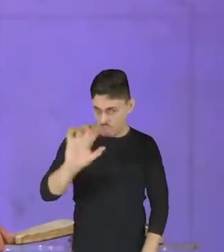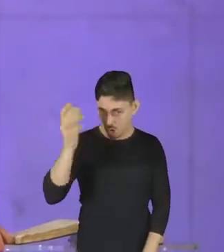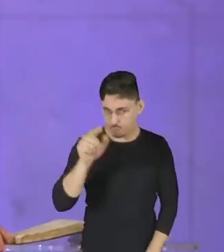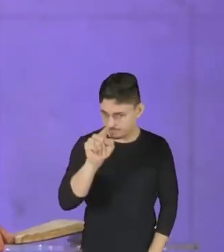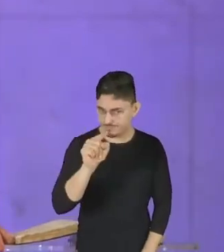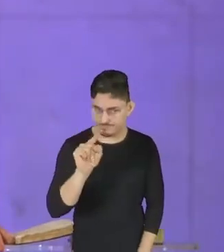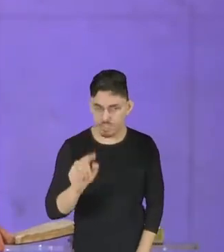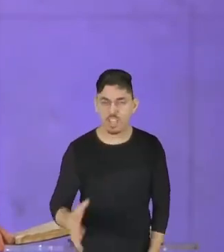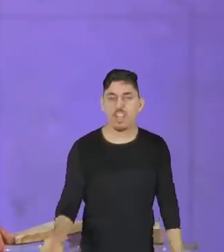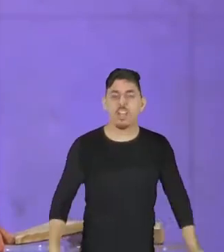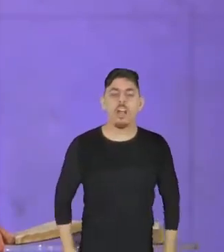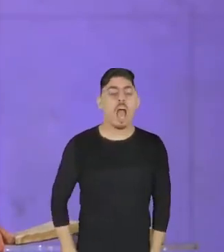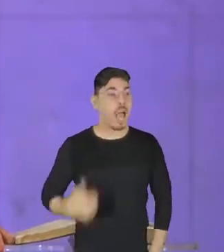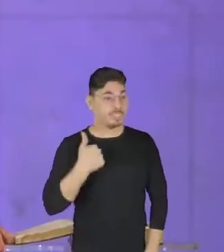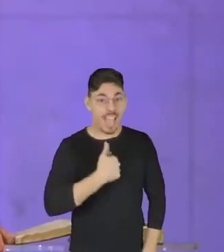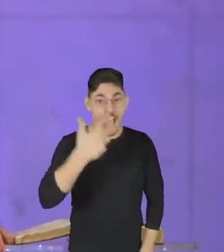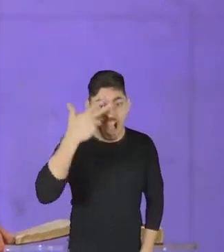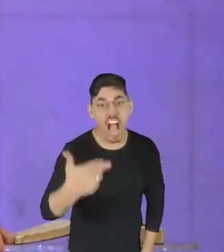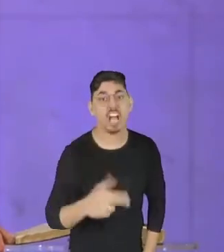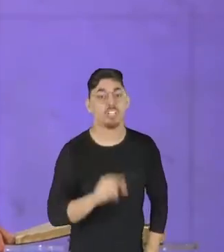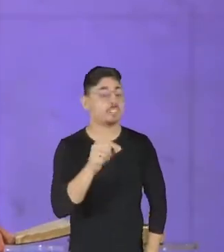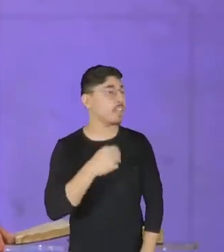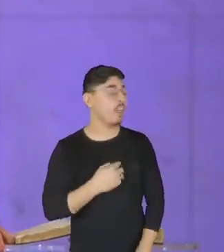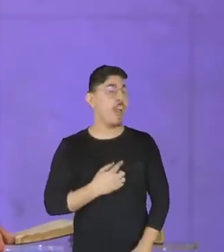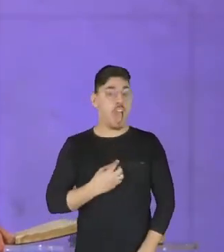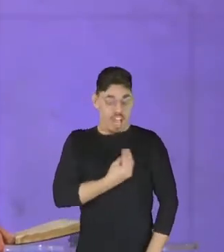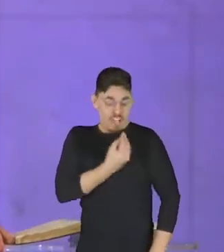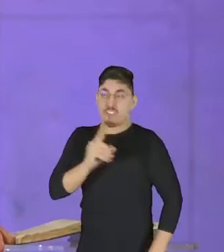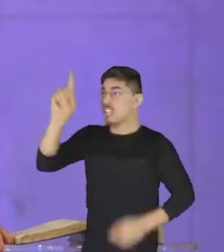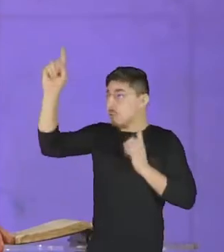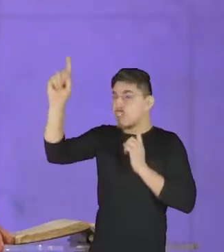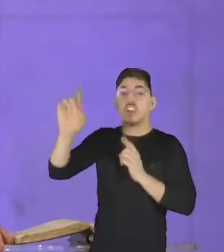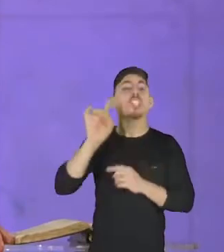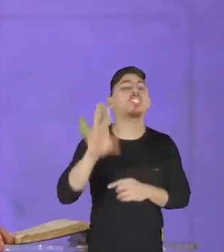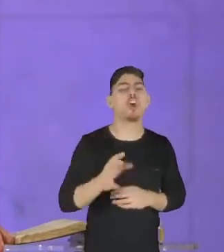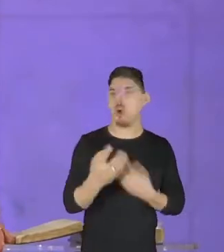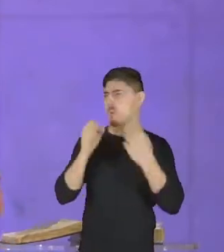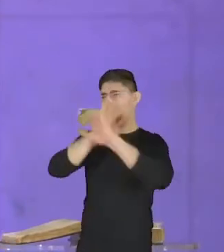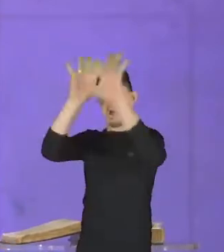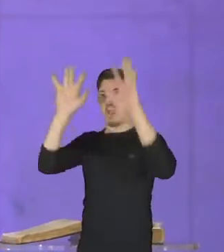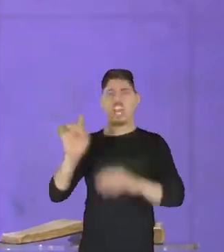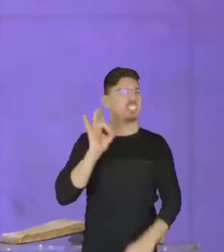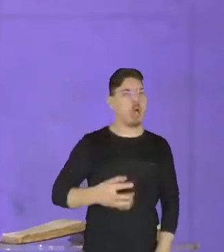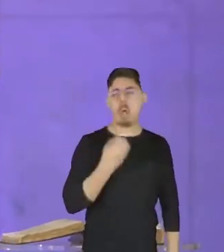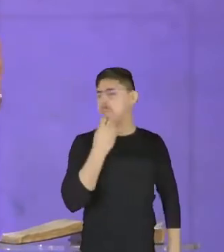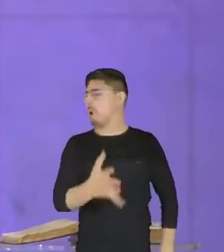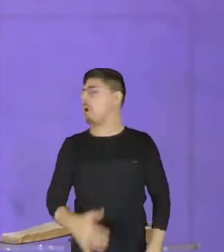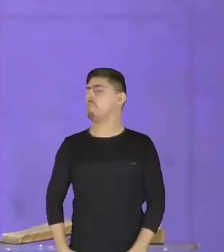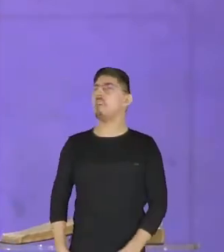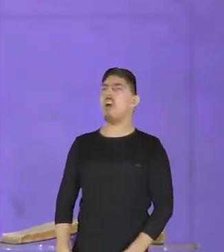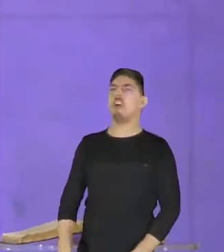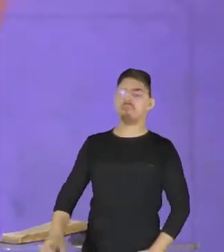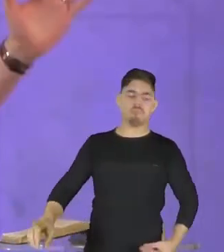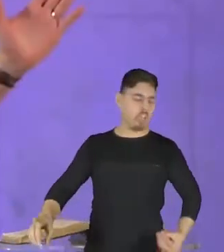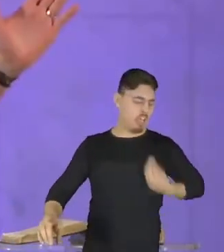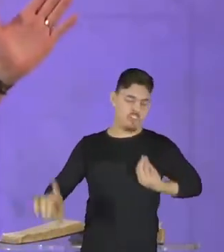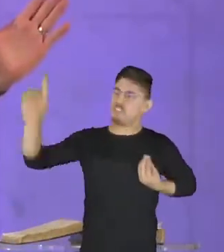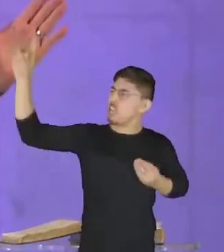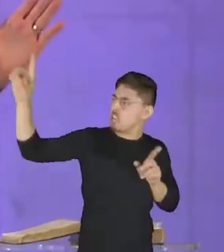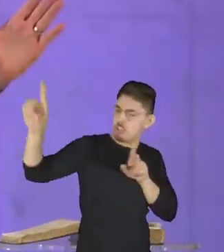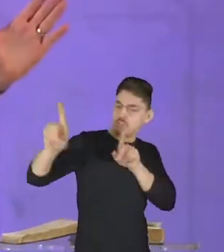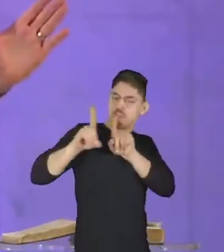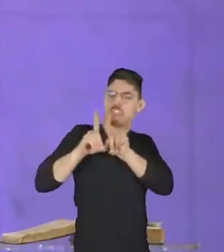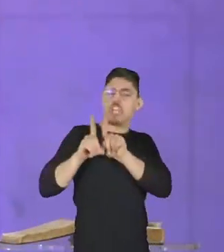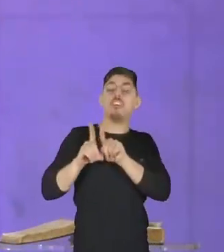o seguinte, nós achamos que a vida com Deus é sempre dias de glória, nós achamos que a vida com Deus ela é imune